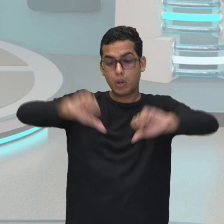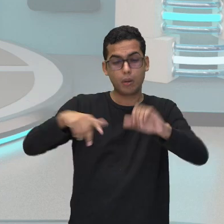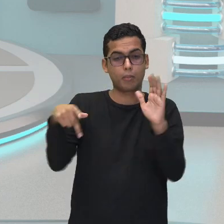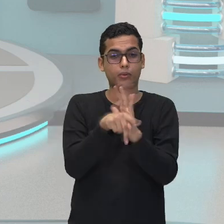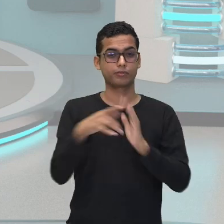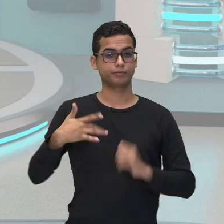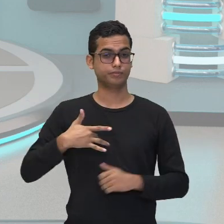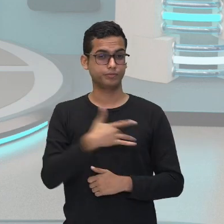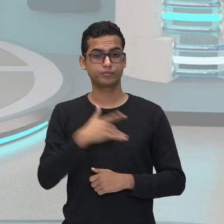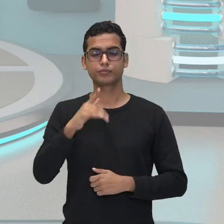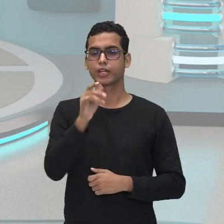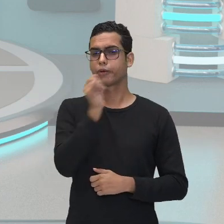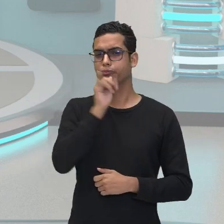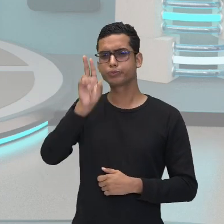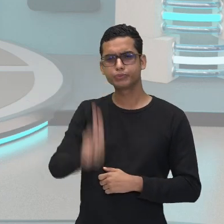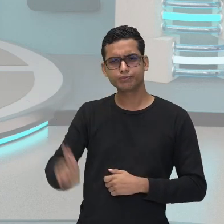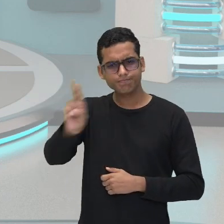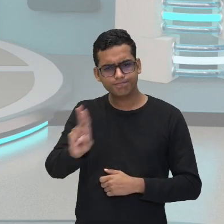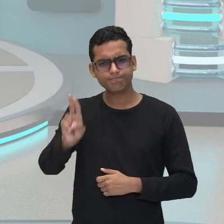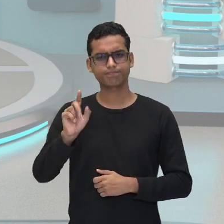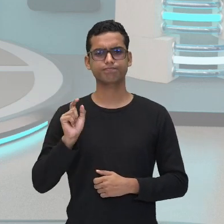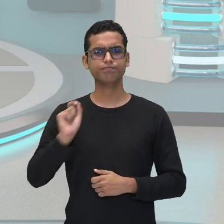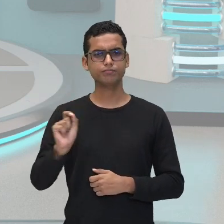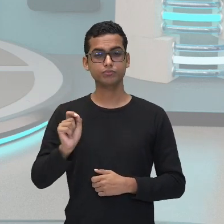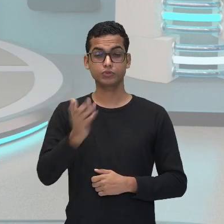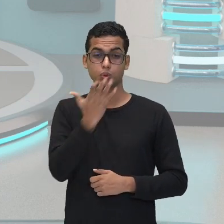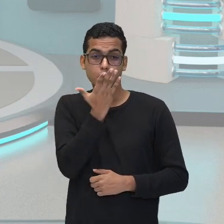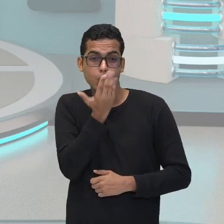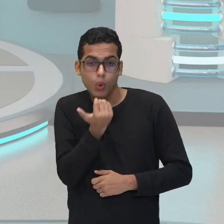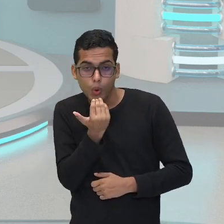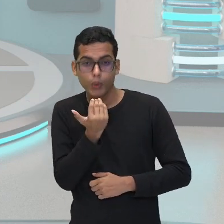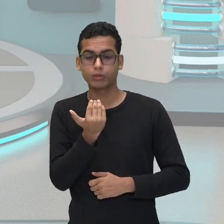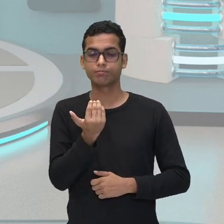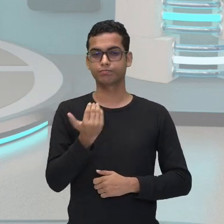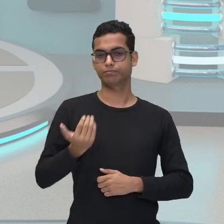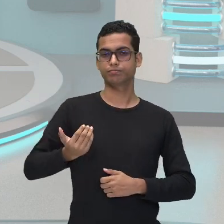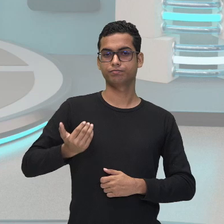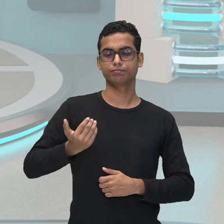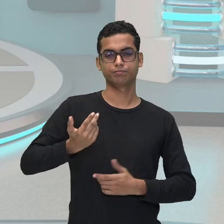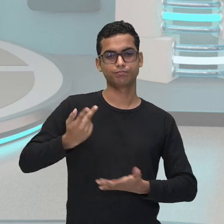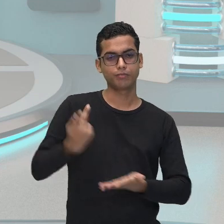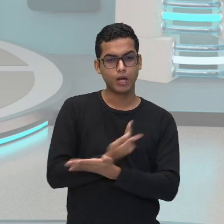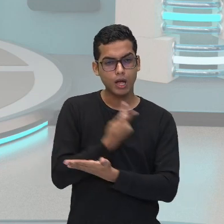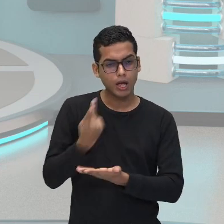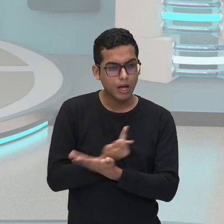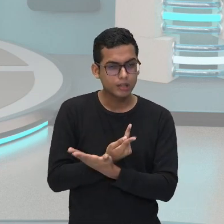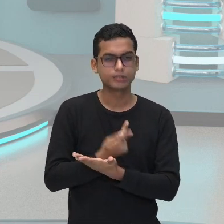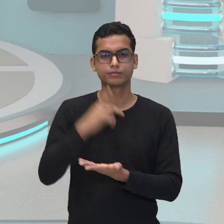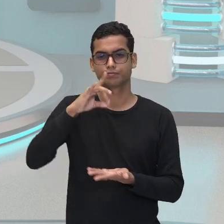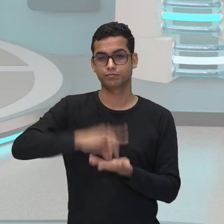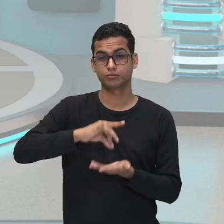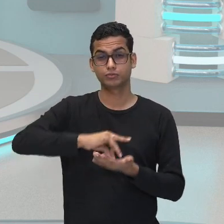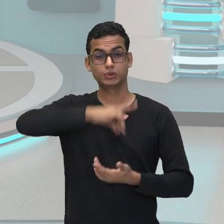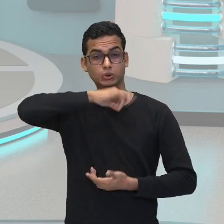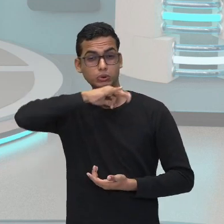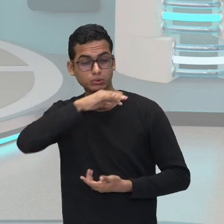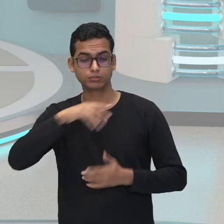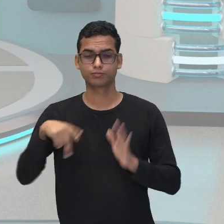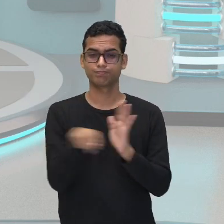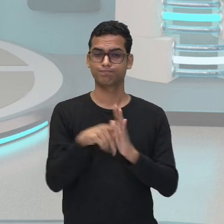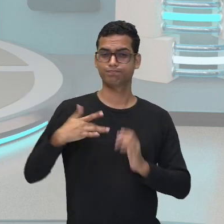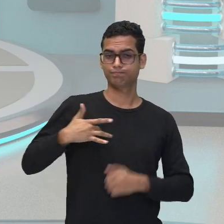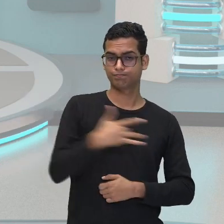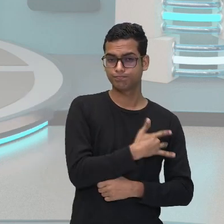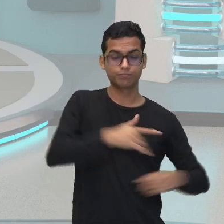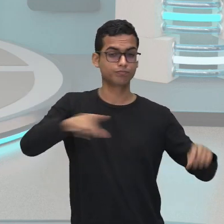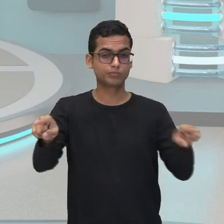a utilização de uma alimentação inadequada ali no seu dia a dia. Então, por conta, né,